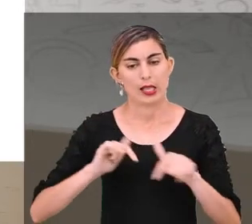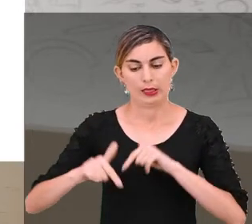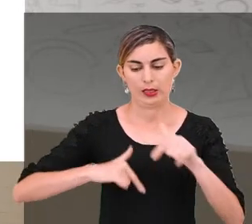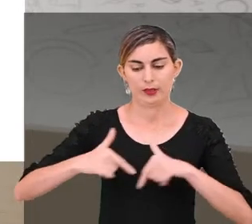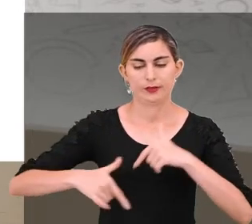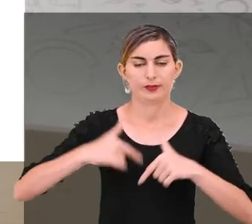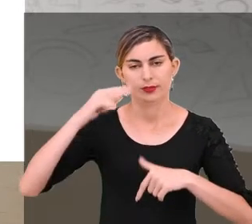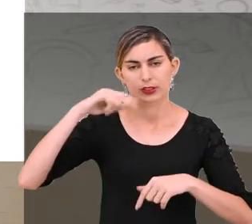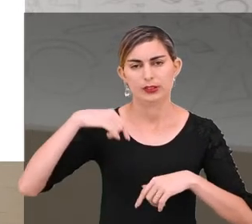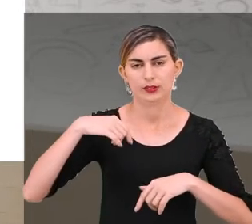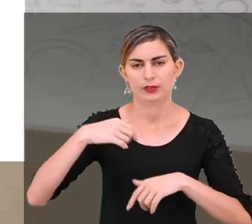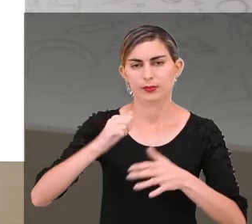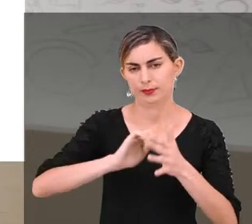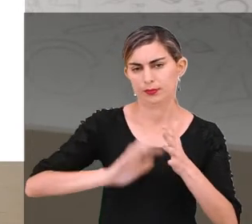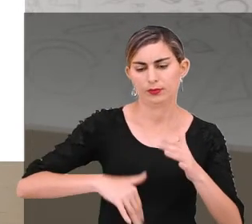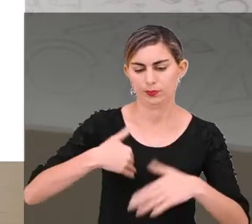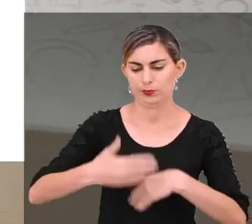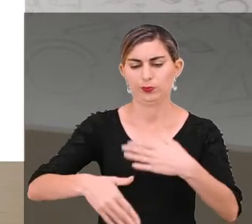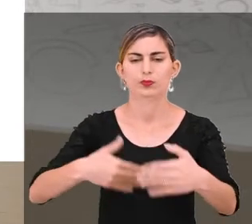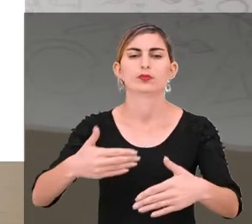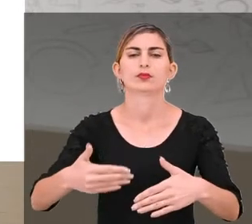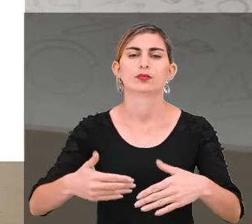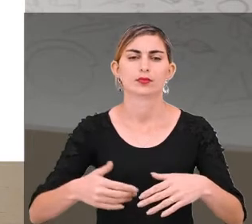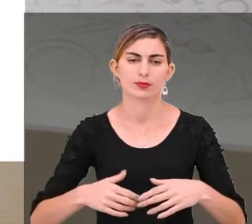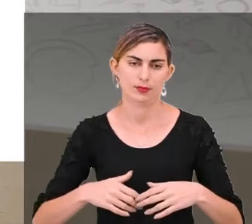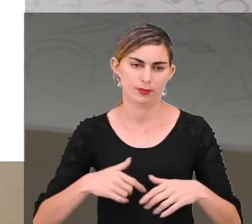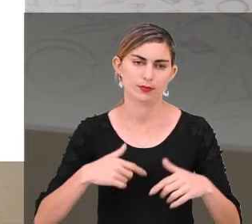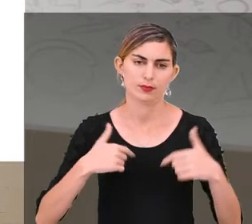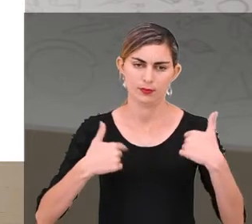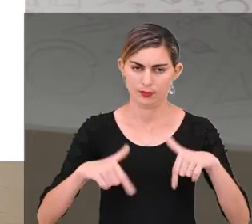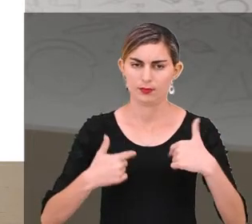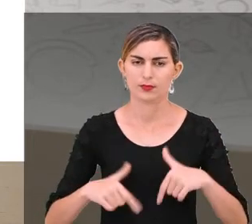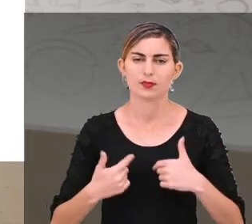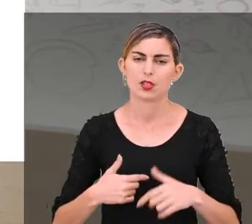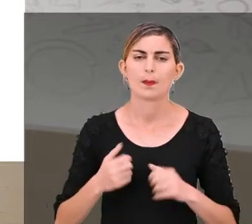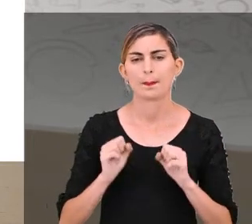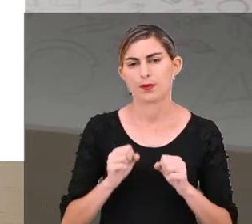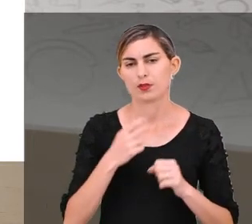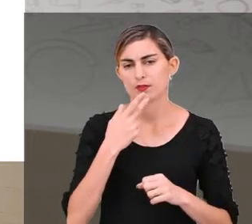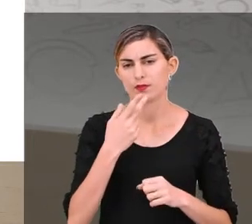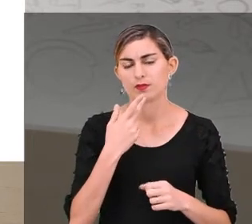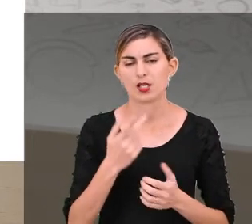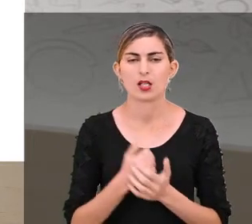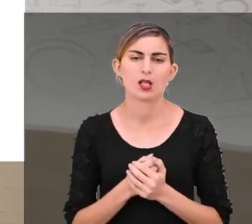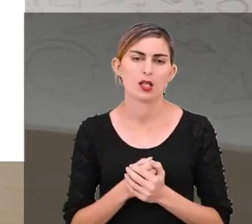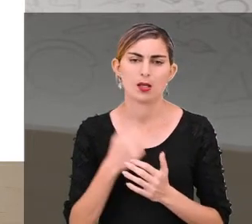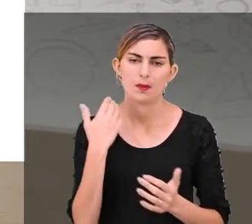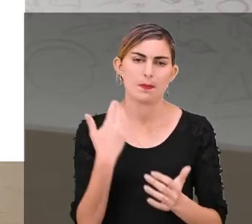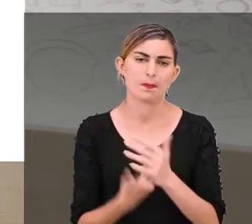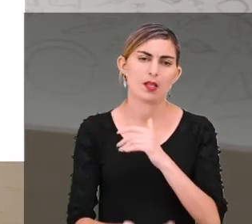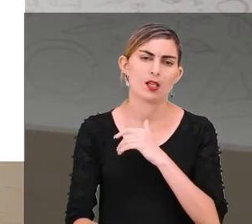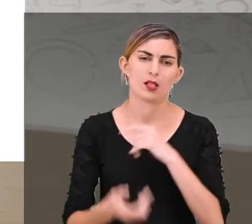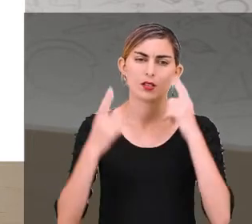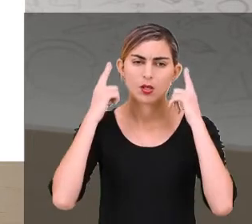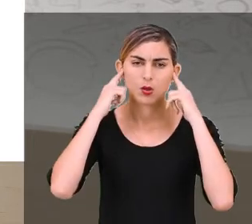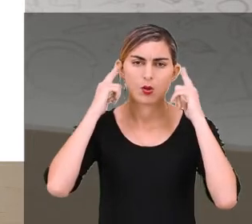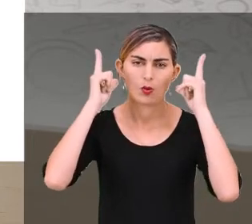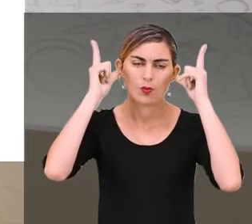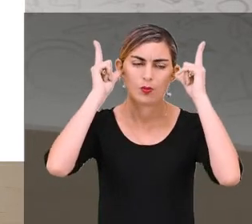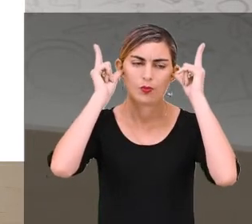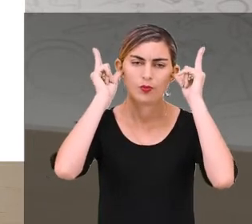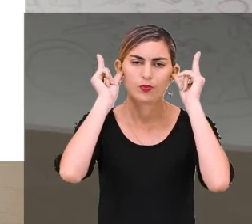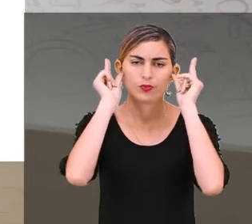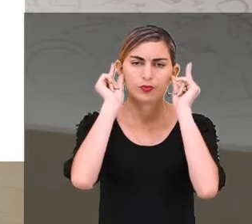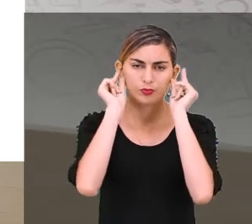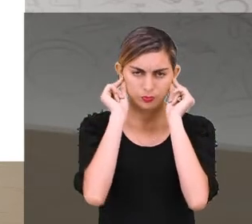oriundas das atividades desenvolvidas pelo trabalhador. Podemos citar aqui como exemplo a perda